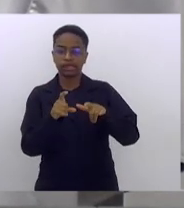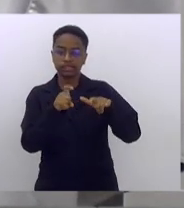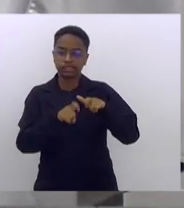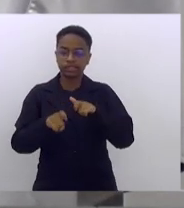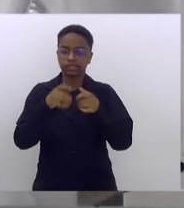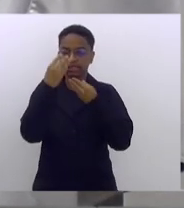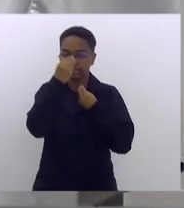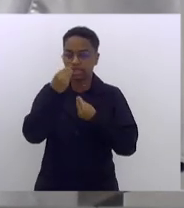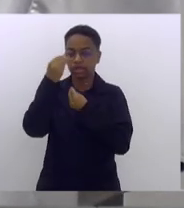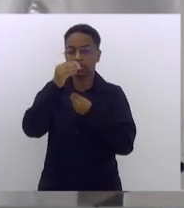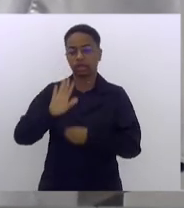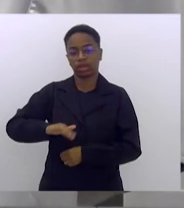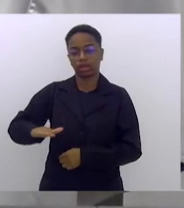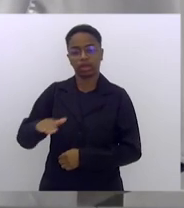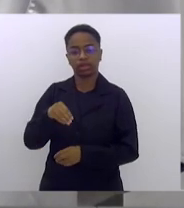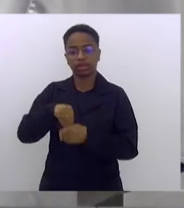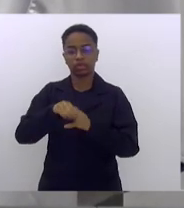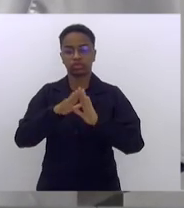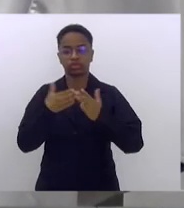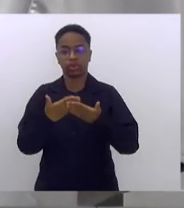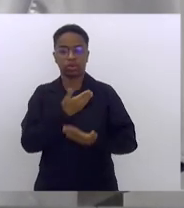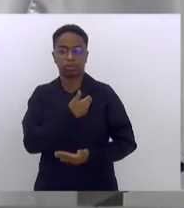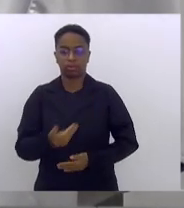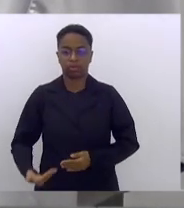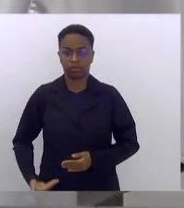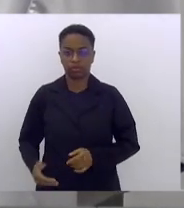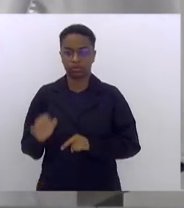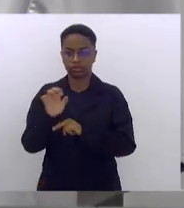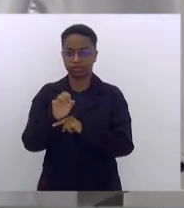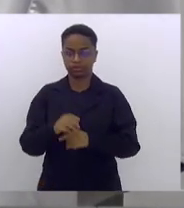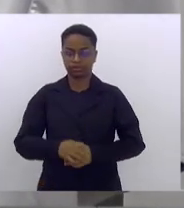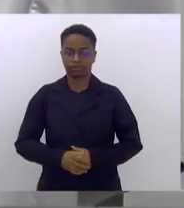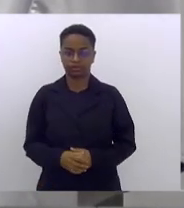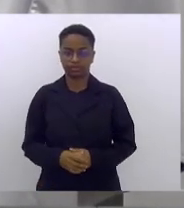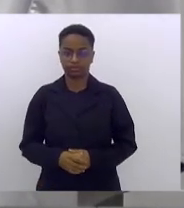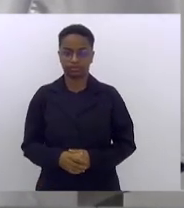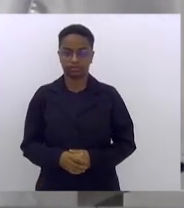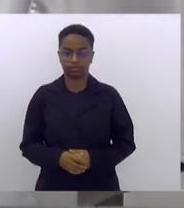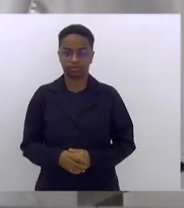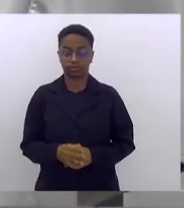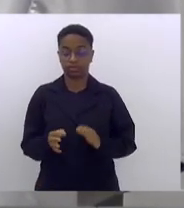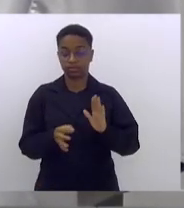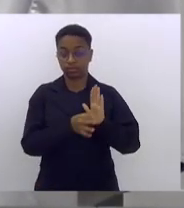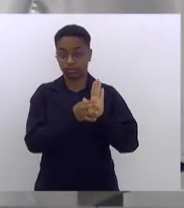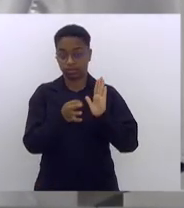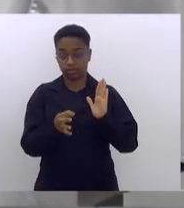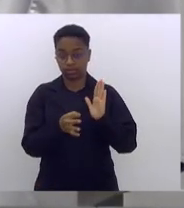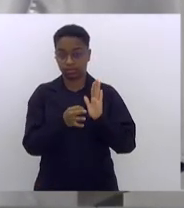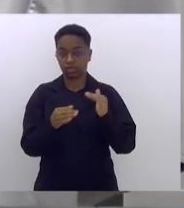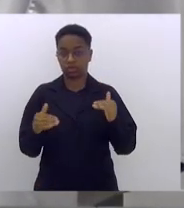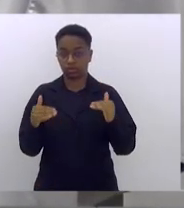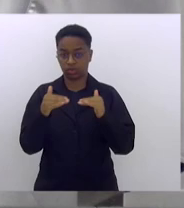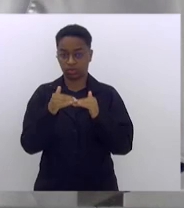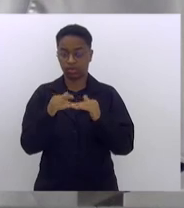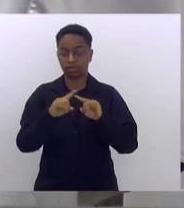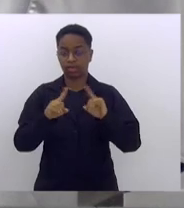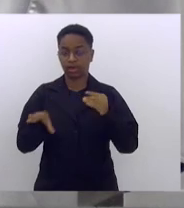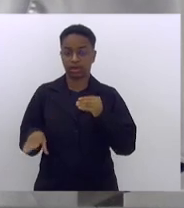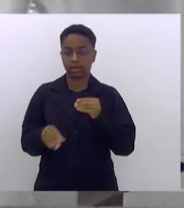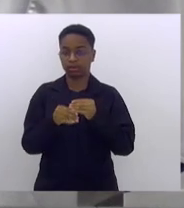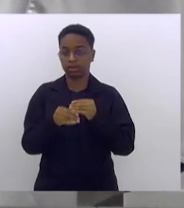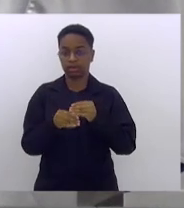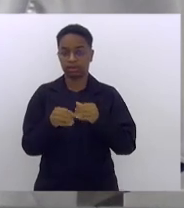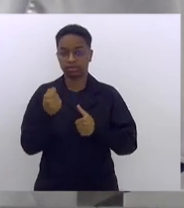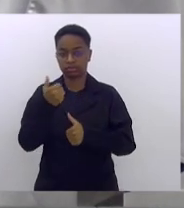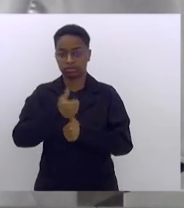escolas públicas do Estado. Para o parecer, deputado Fred Pacheco. Parecer, deputado, é favorável com subemenda à